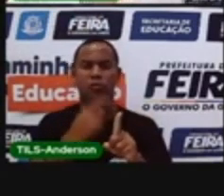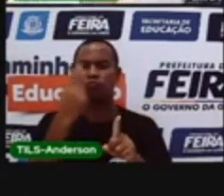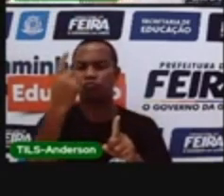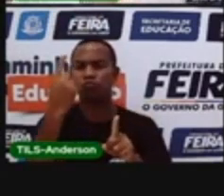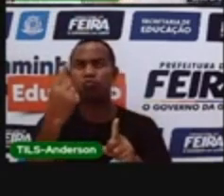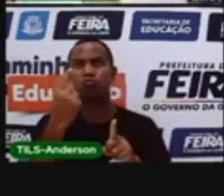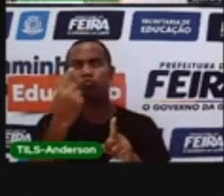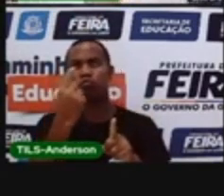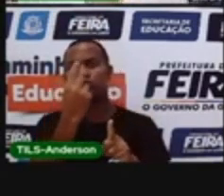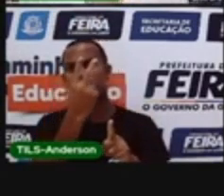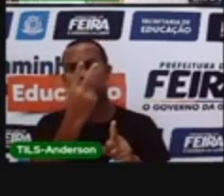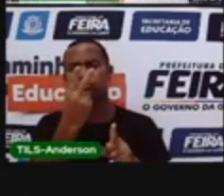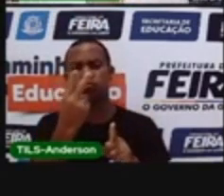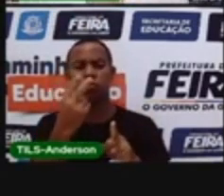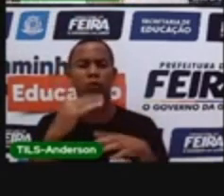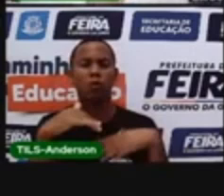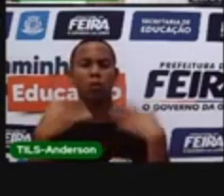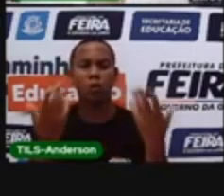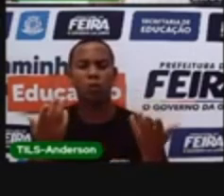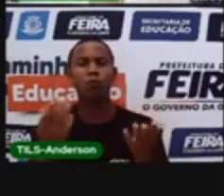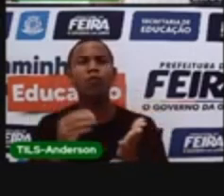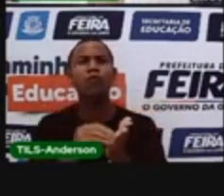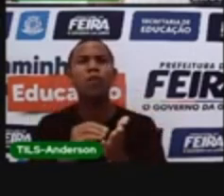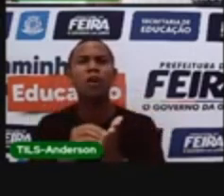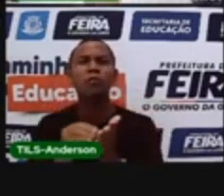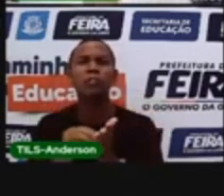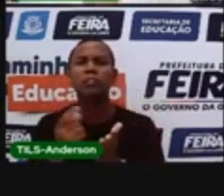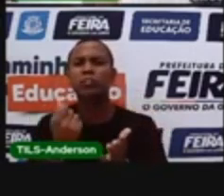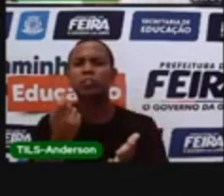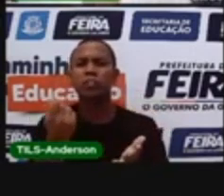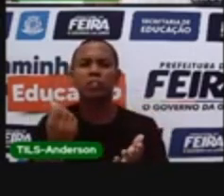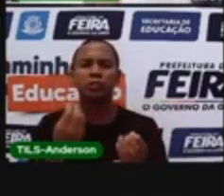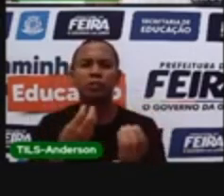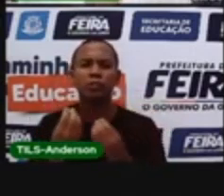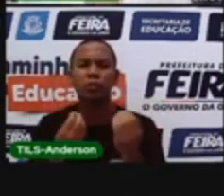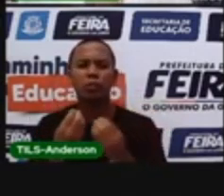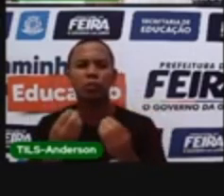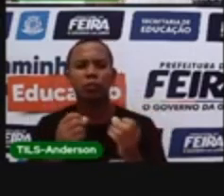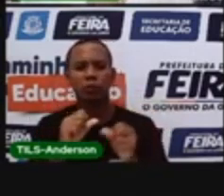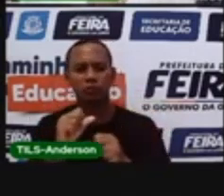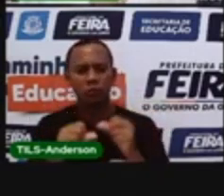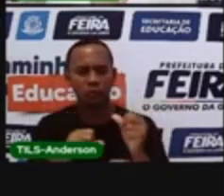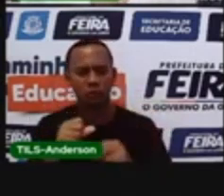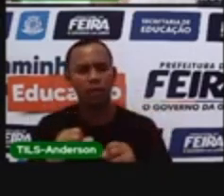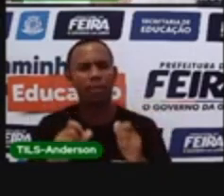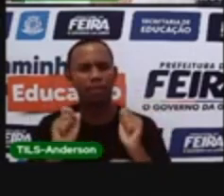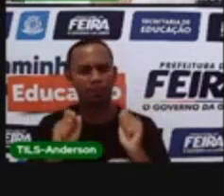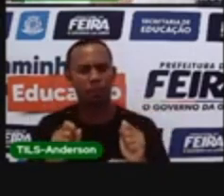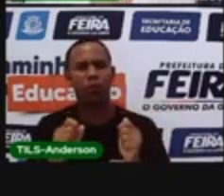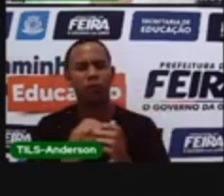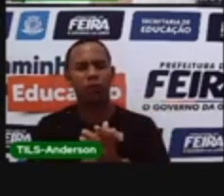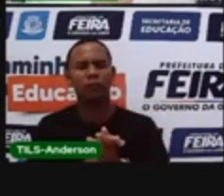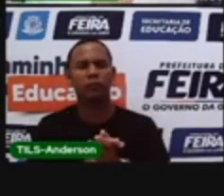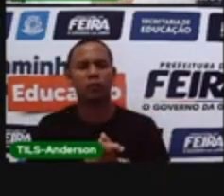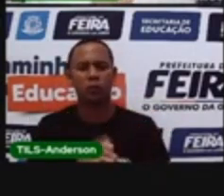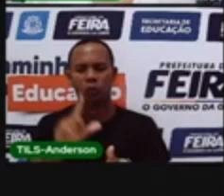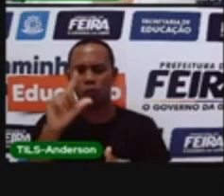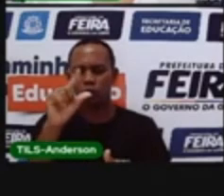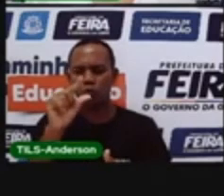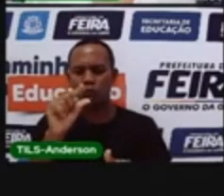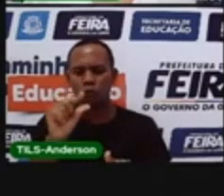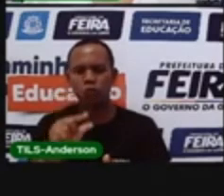não vai faltar dinheiro para uma outra coisa? Então, se eu trocar essa lâmpada, se eu posso trocar, troco para poder o